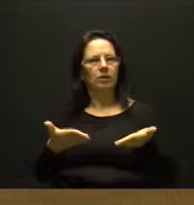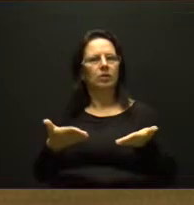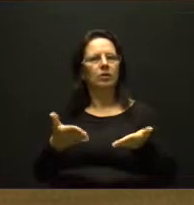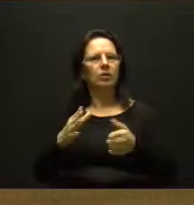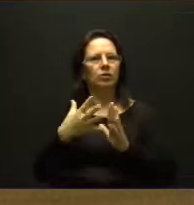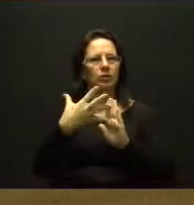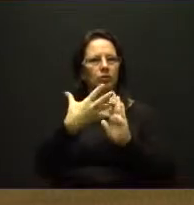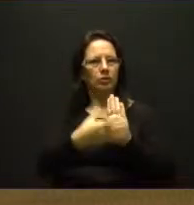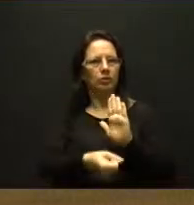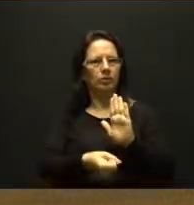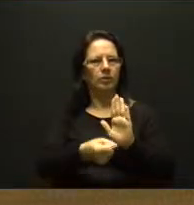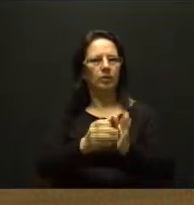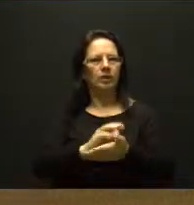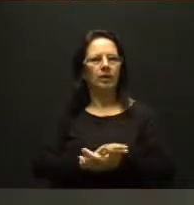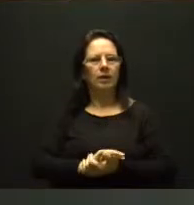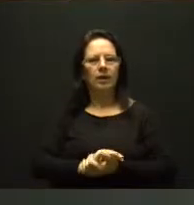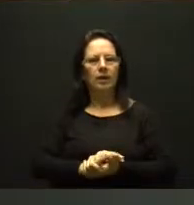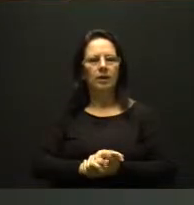estaremos aprovando ele